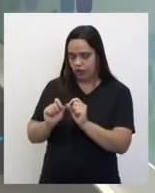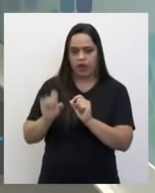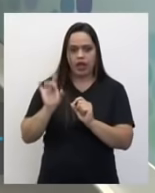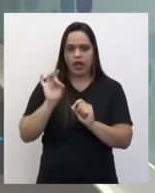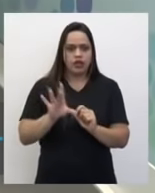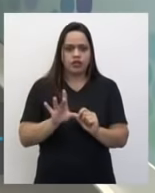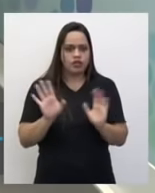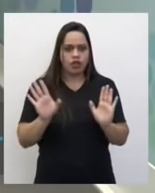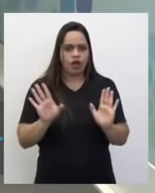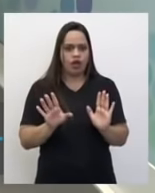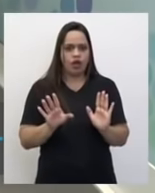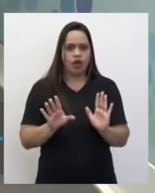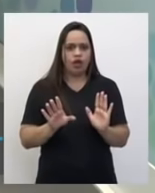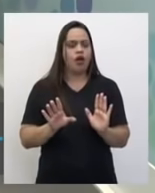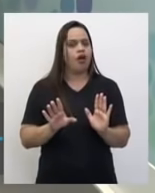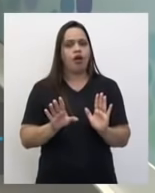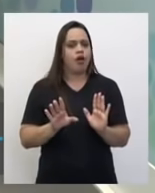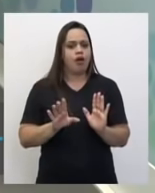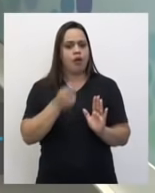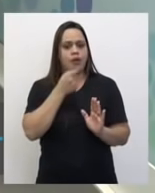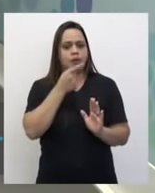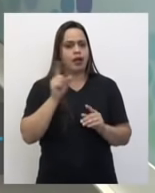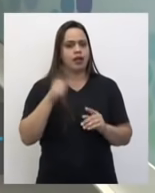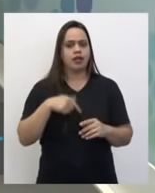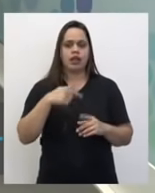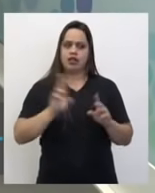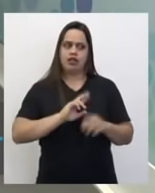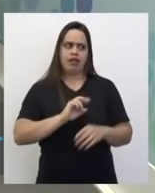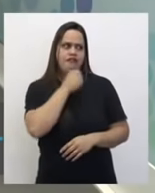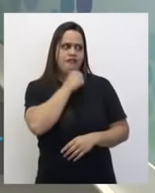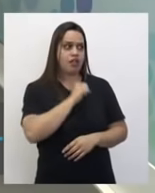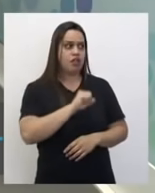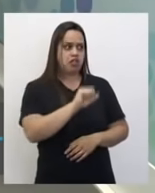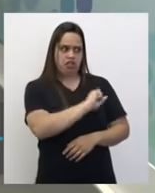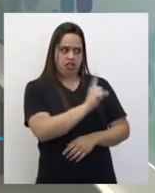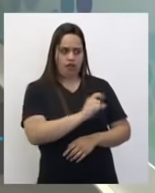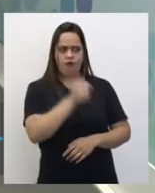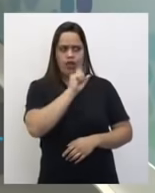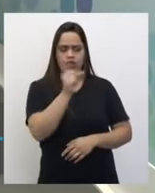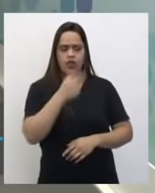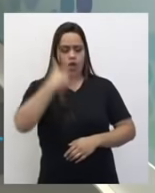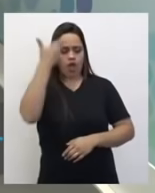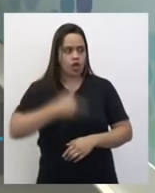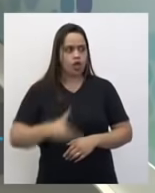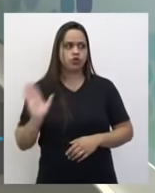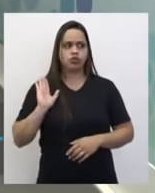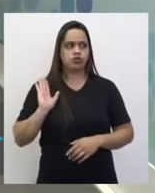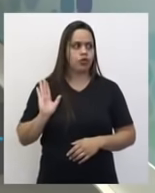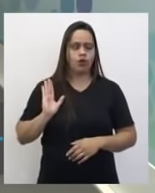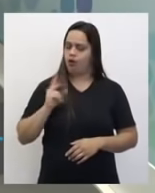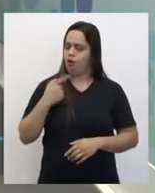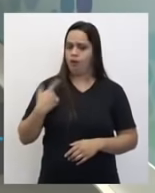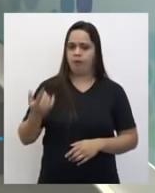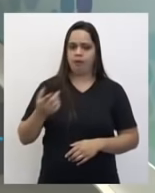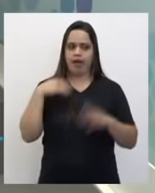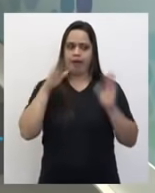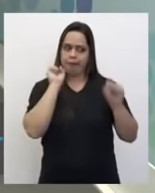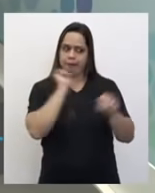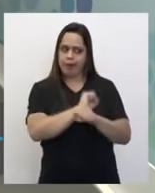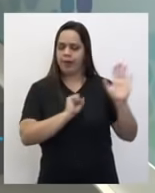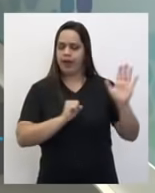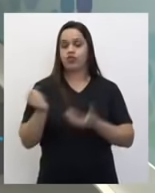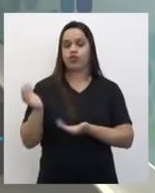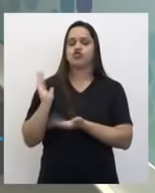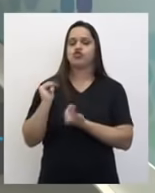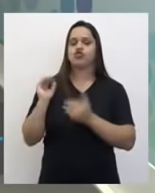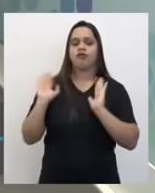pegam. É isso. Velio nada. Velho, nada. Que outros outros que novíssima tem de eu fiz 15 ontem. Para de ser louca. Vamos continuar.